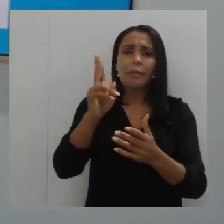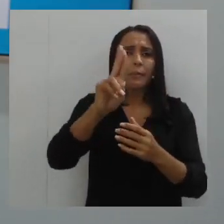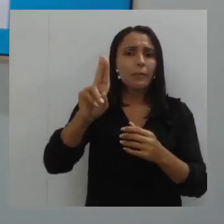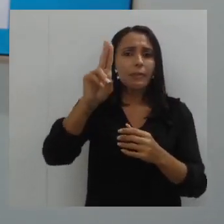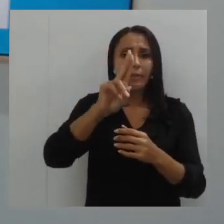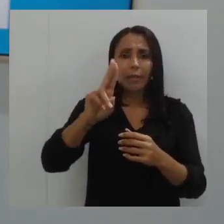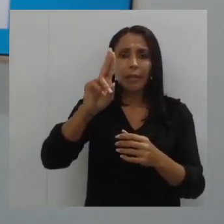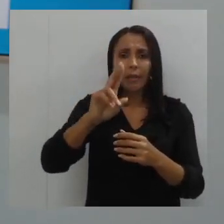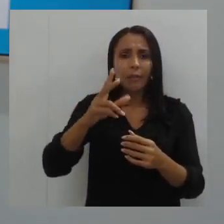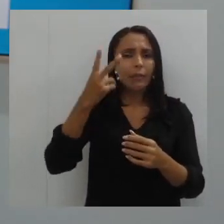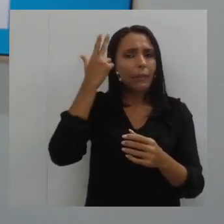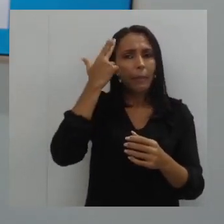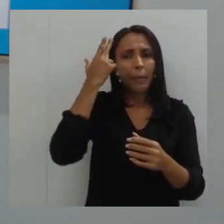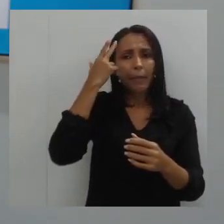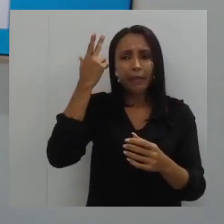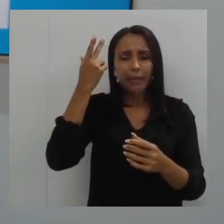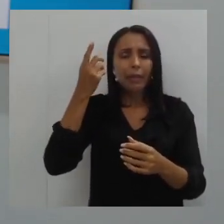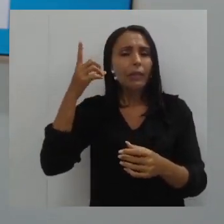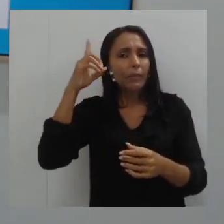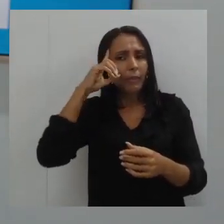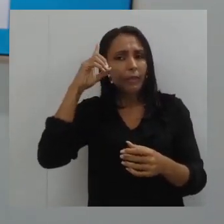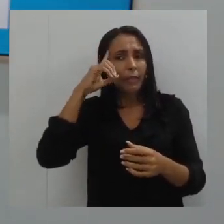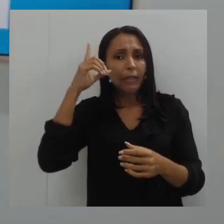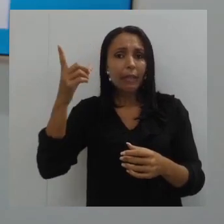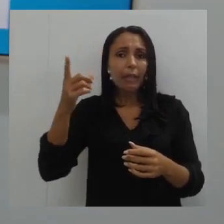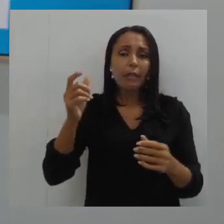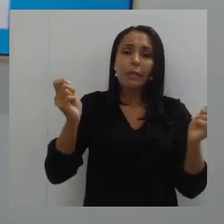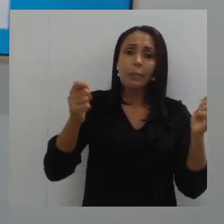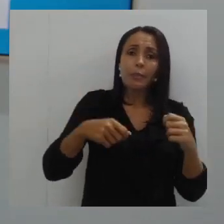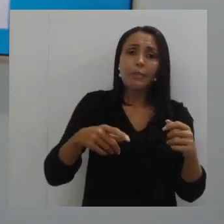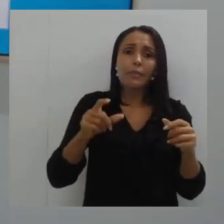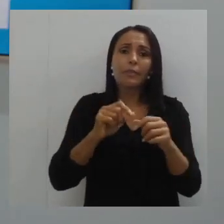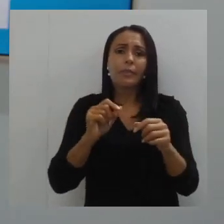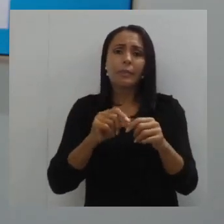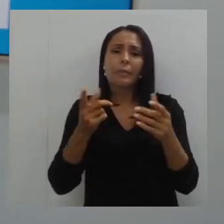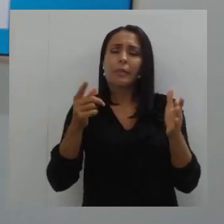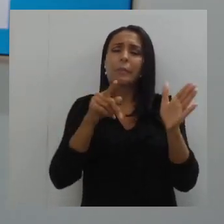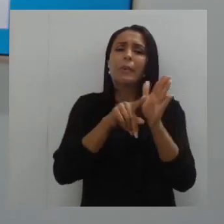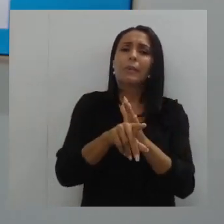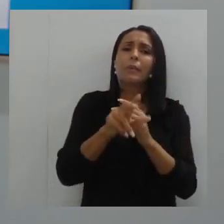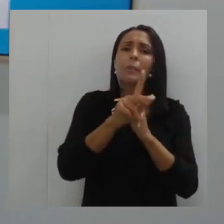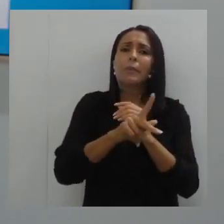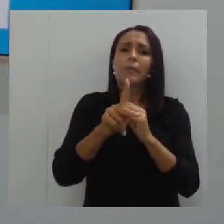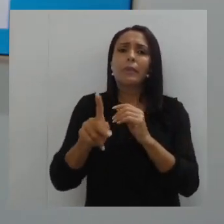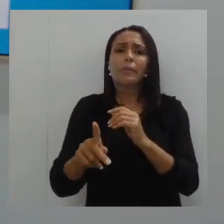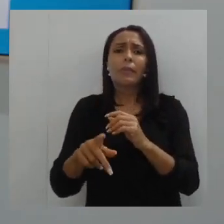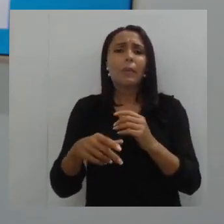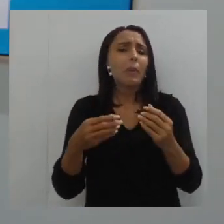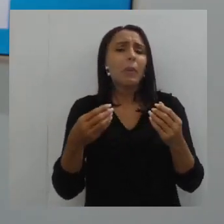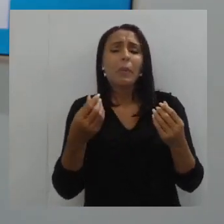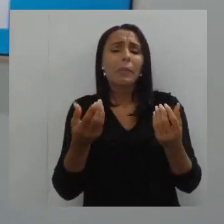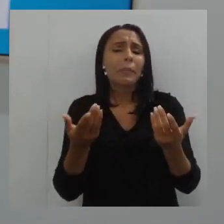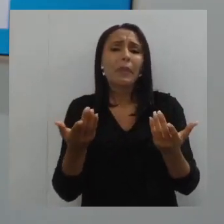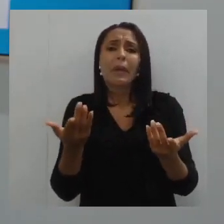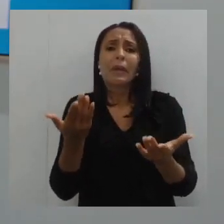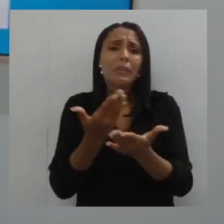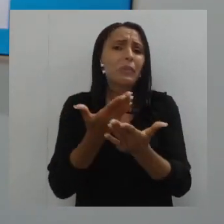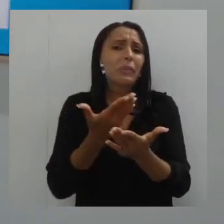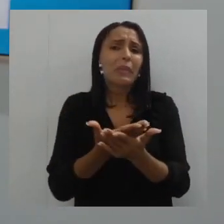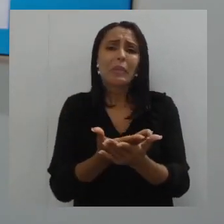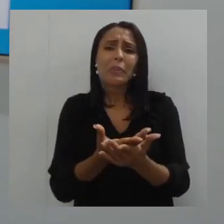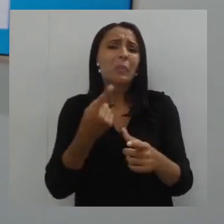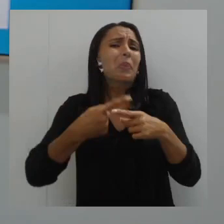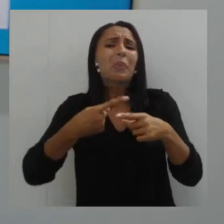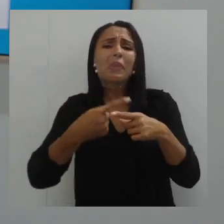da gente para que a gente possa fazer. Muitas vezes você pergunta, professor, por que eu estou estudando isso? Olha, você